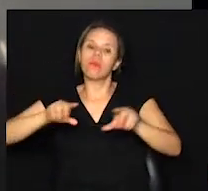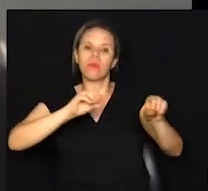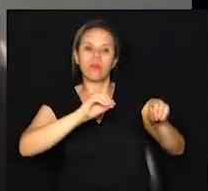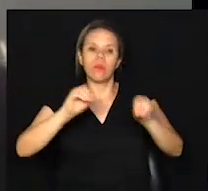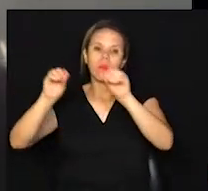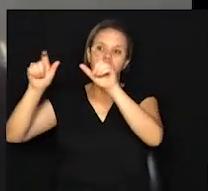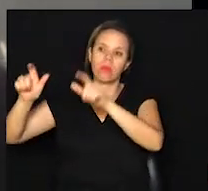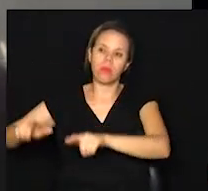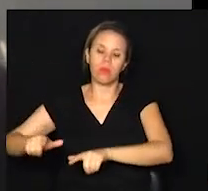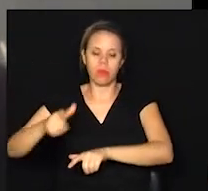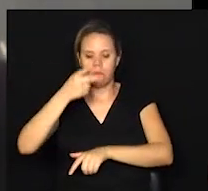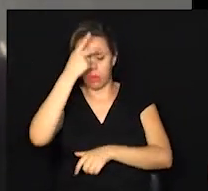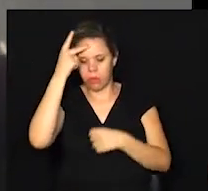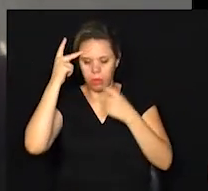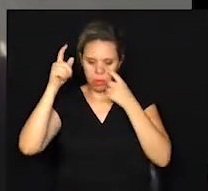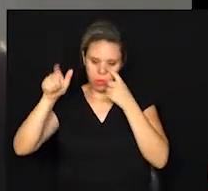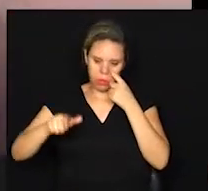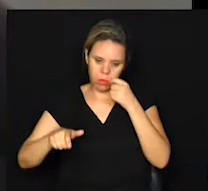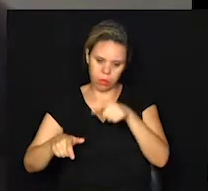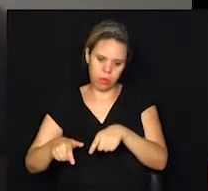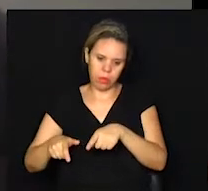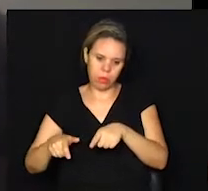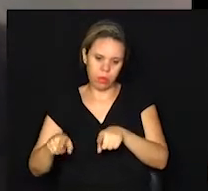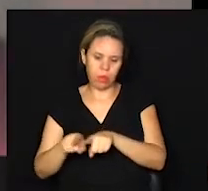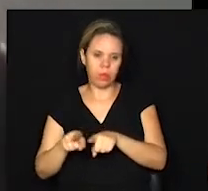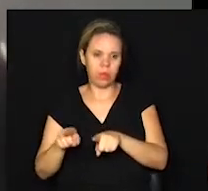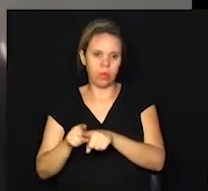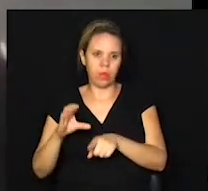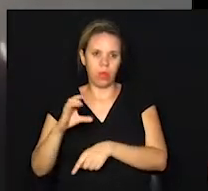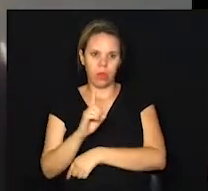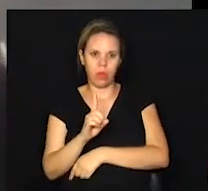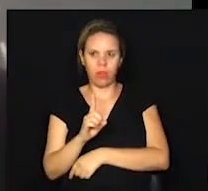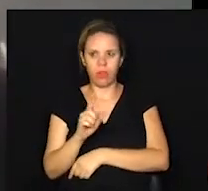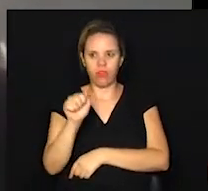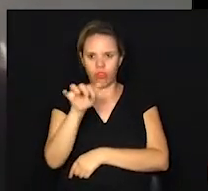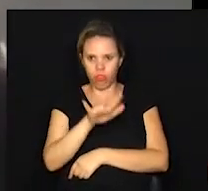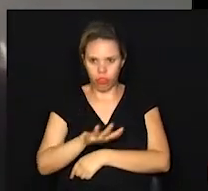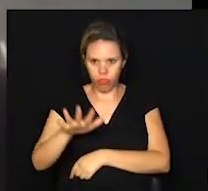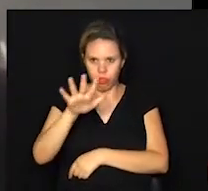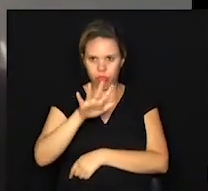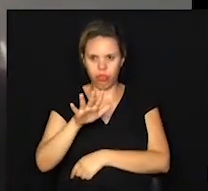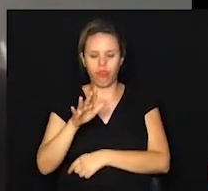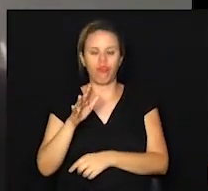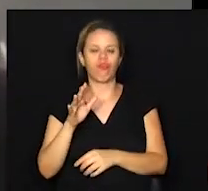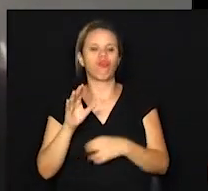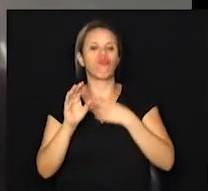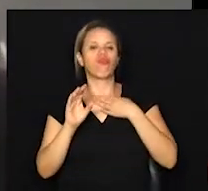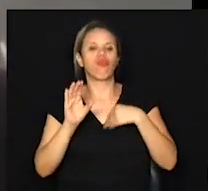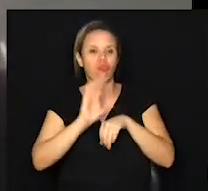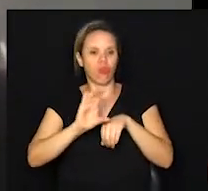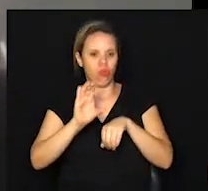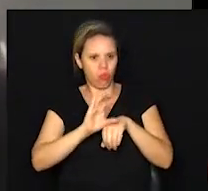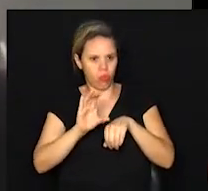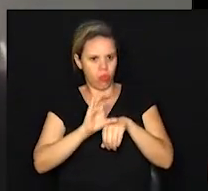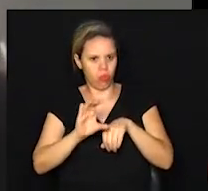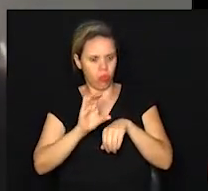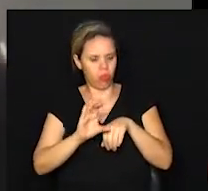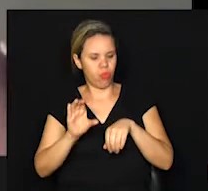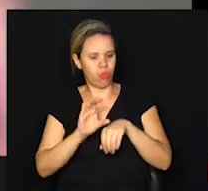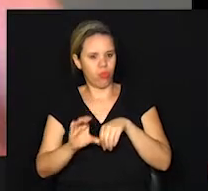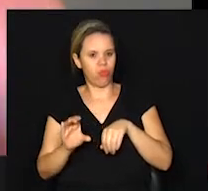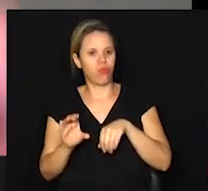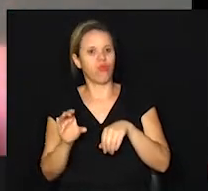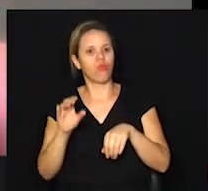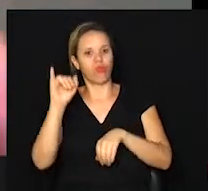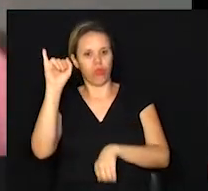o agressor, além de coordenador geral do curso de Relações Internacionais da Unip, da Universidade Paulista, ele